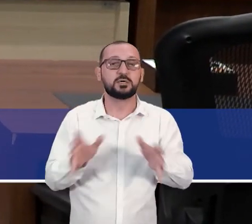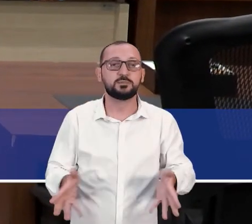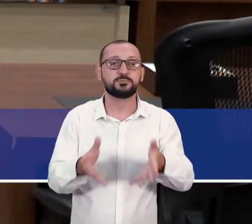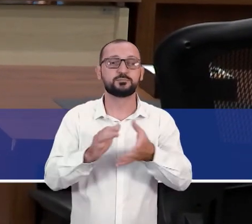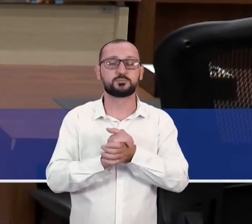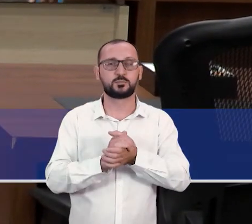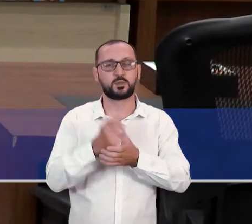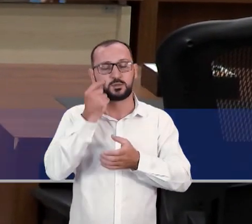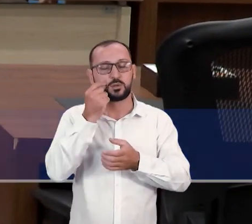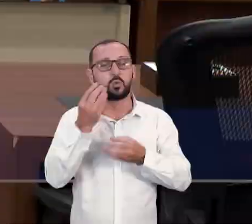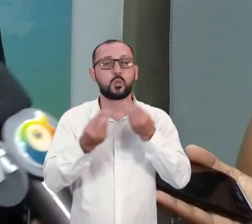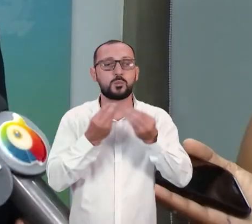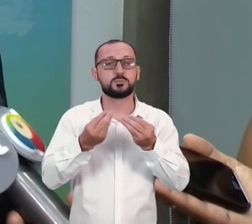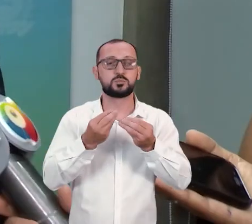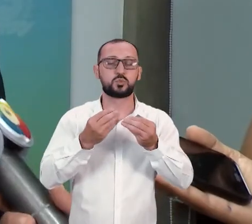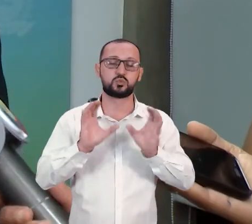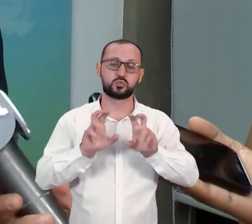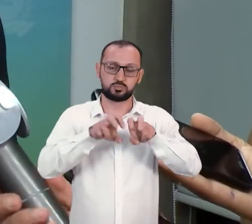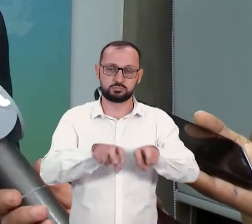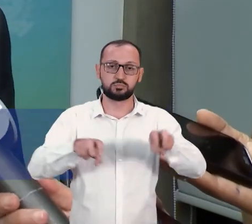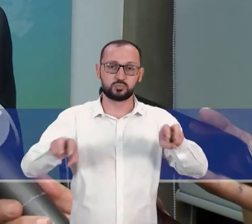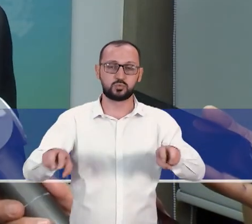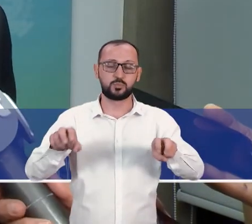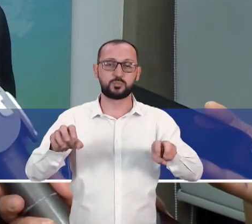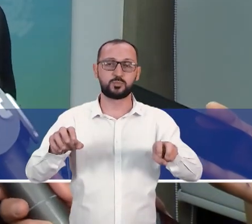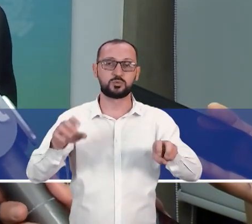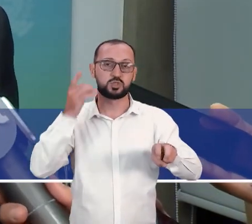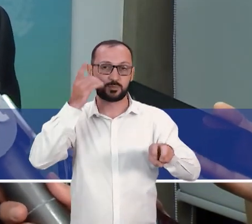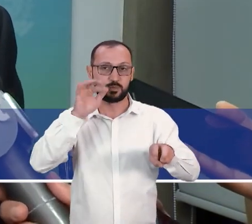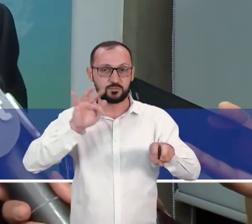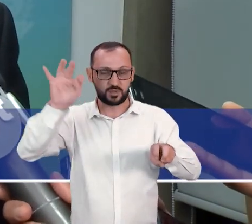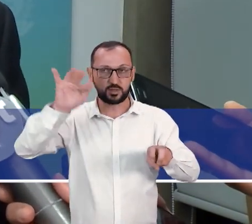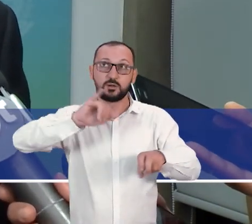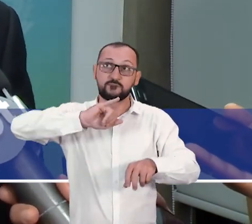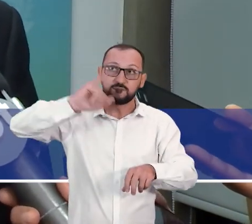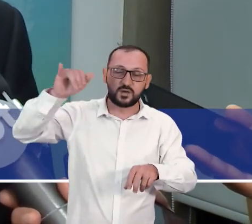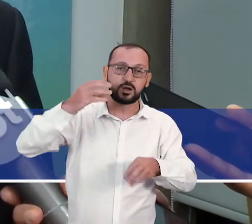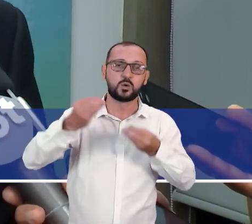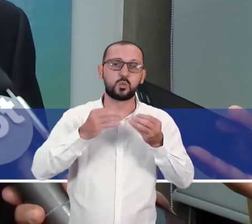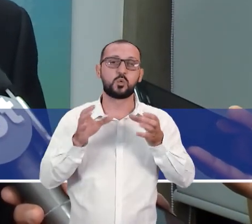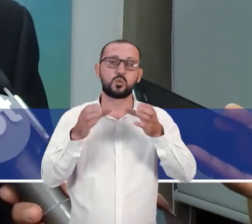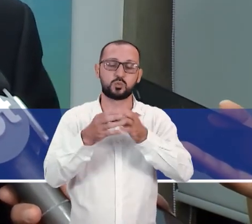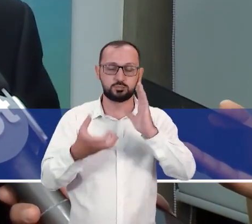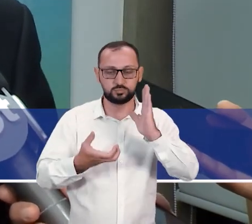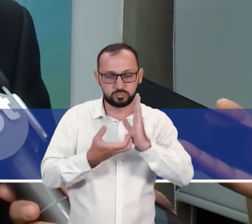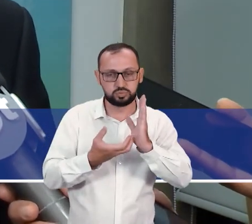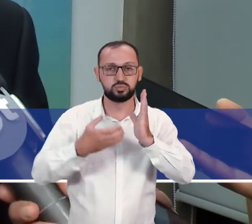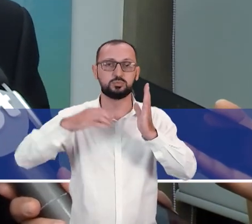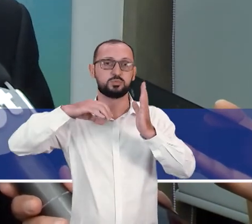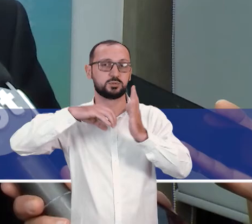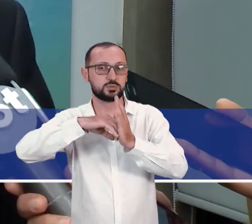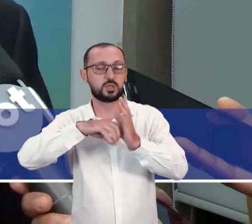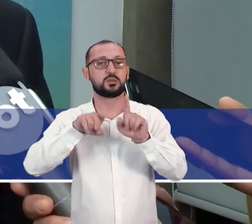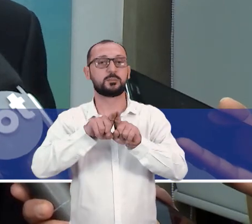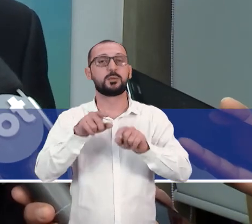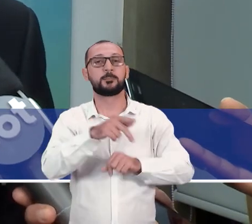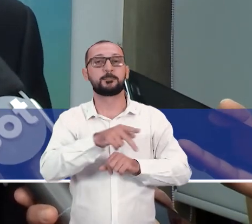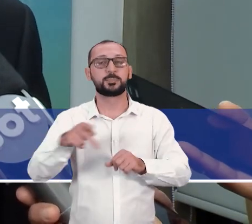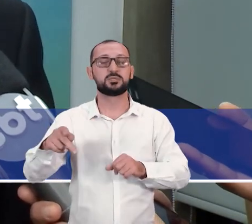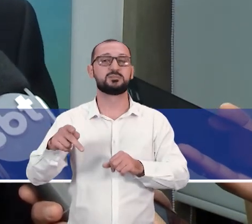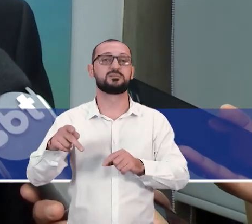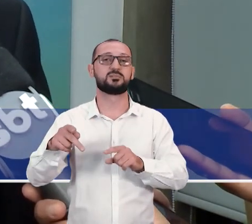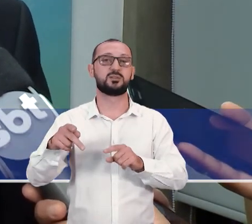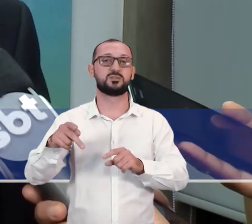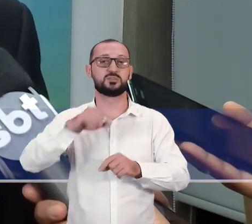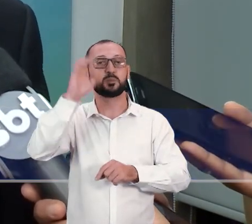ação para essa mobilização. Tomar providência de comunicar a bancada federal e fazermos uma ação com Câmara, com o Senado